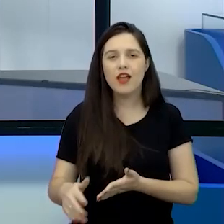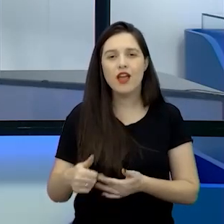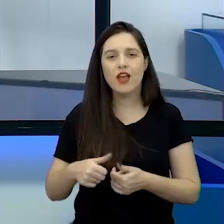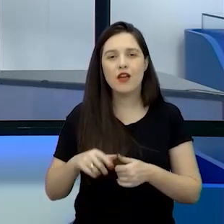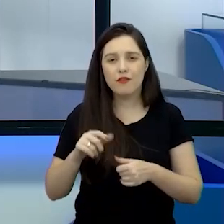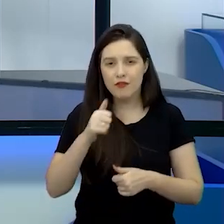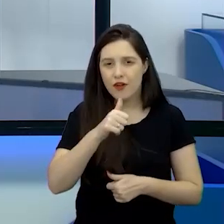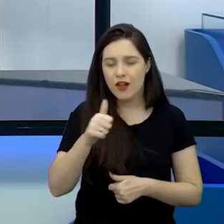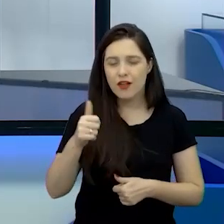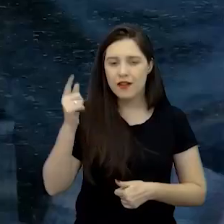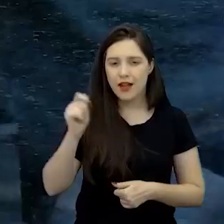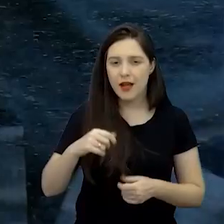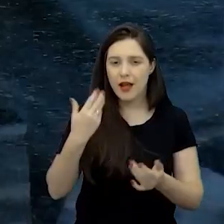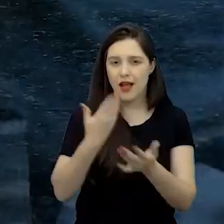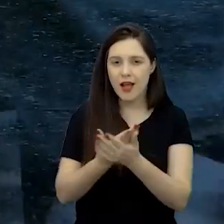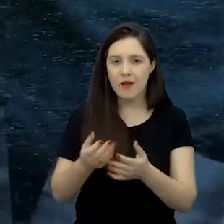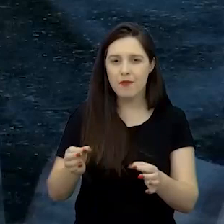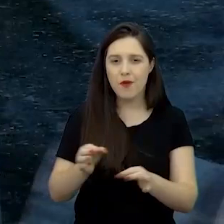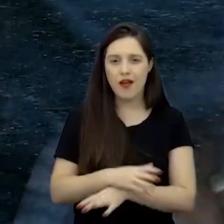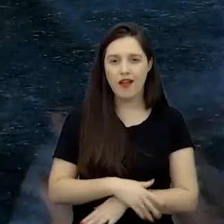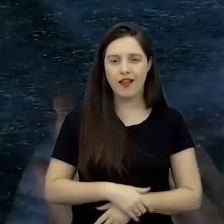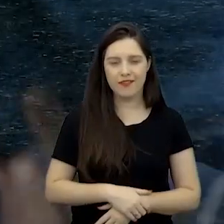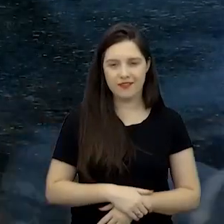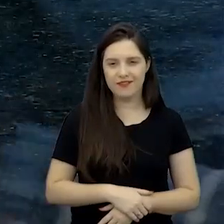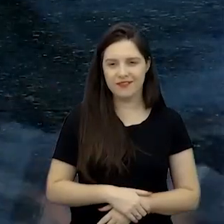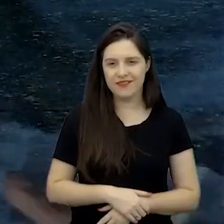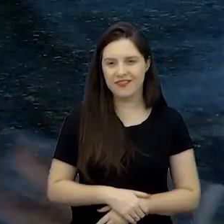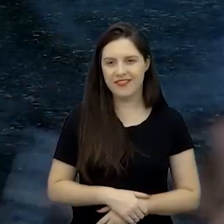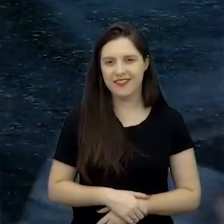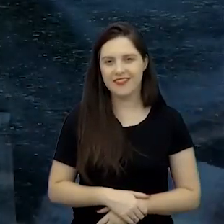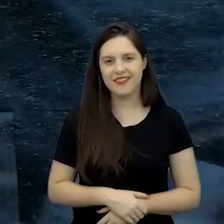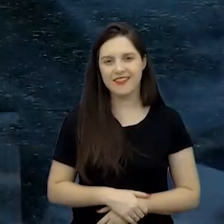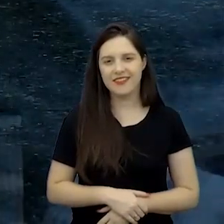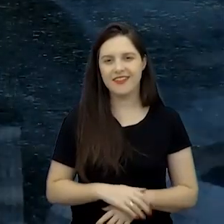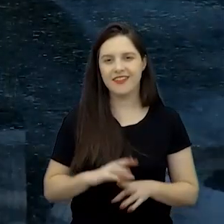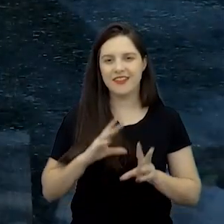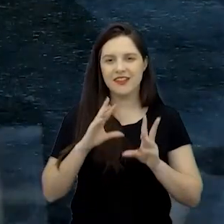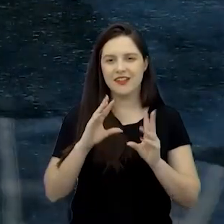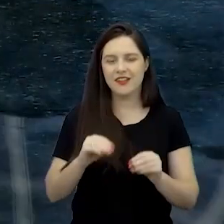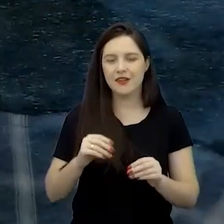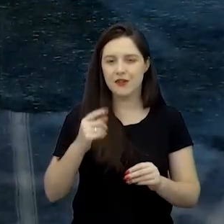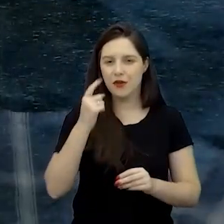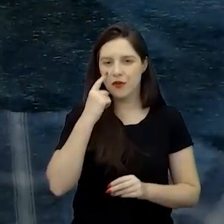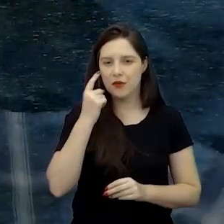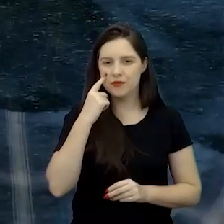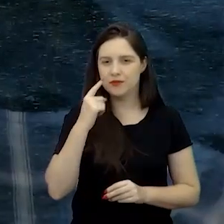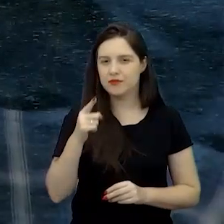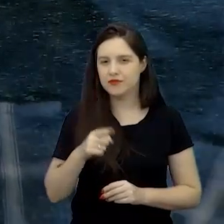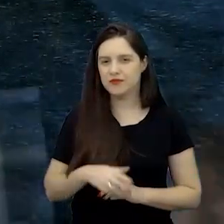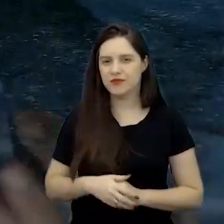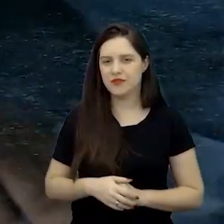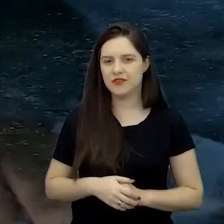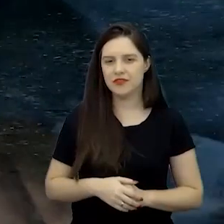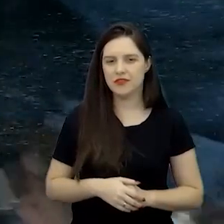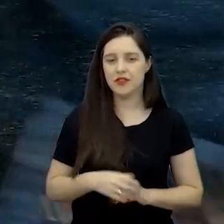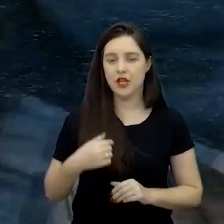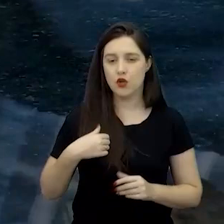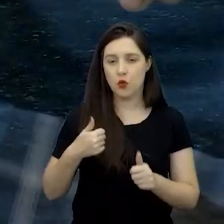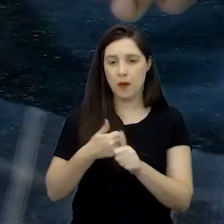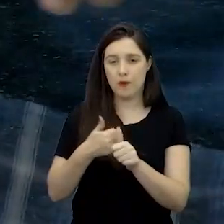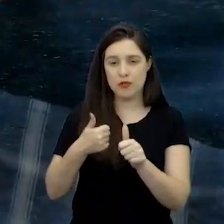valeu pessoal, acabou a aula. Mas espero que não, né? Eu sei, da física, tudo pode acontecer na física, né? Ó, então eu tô